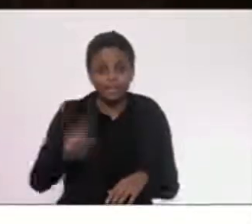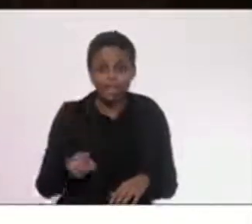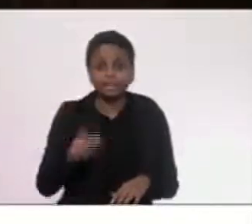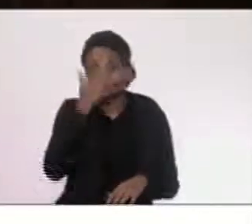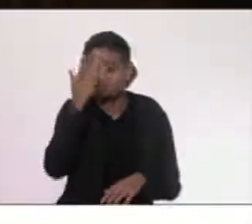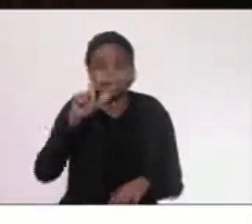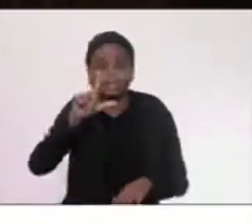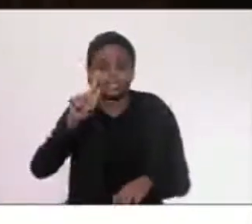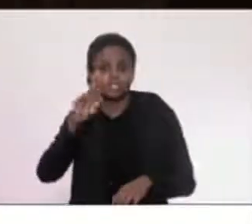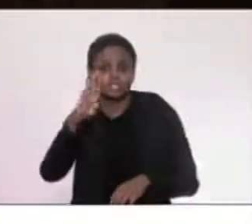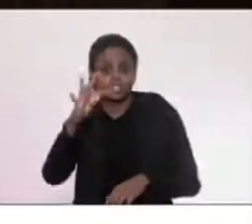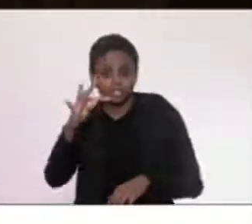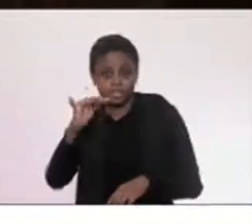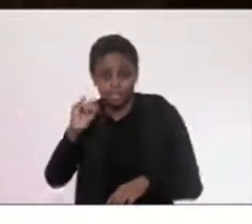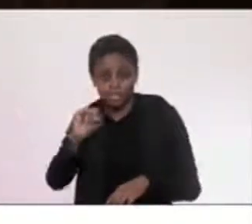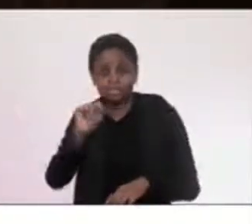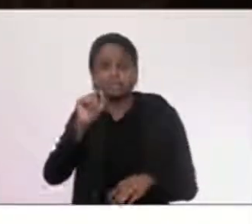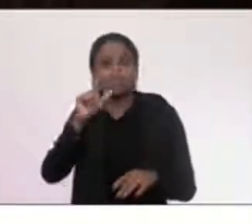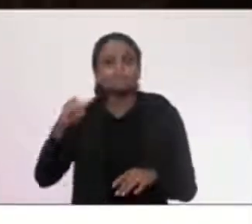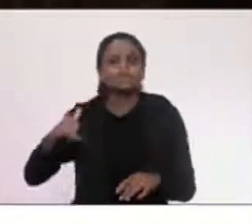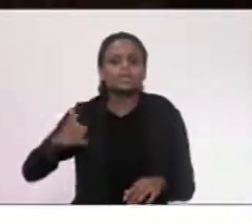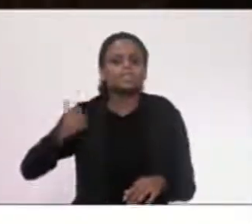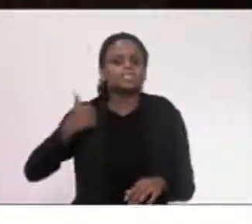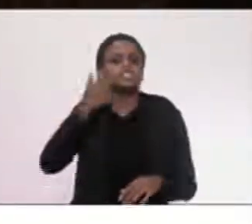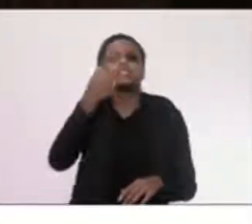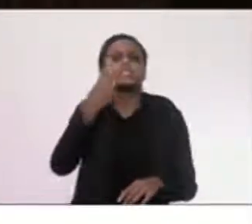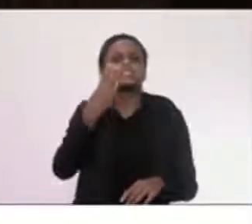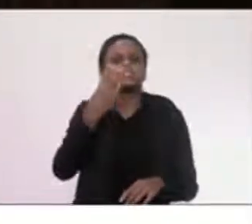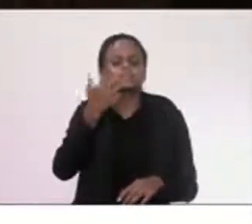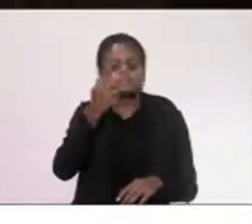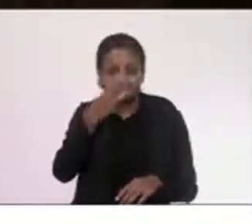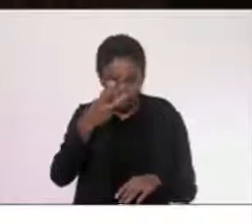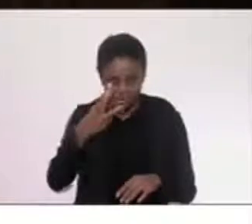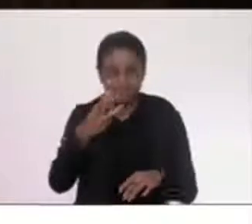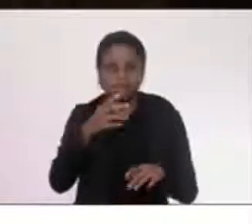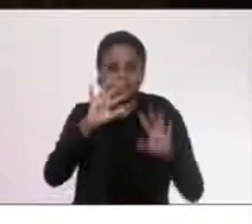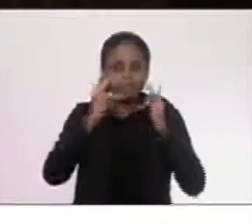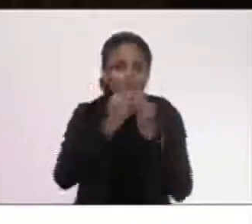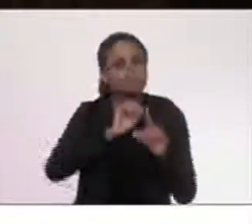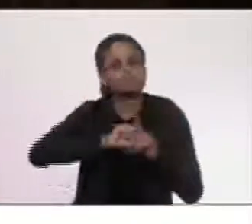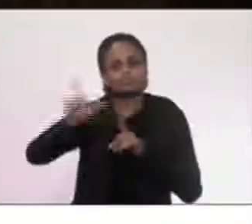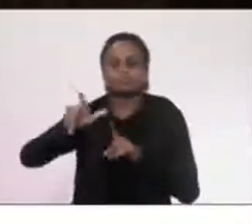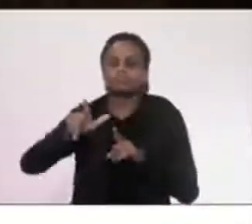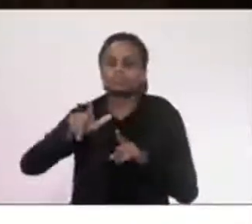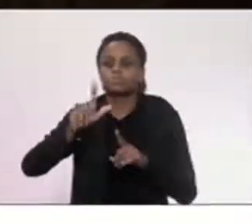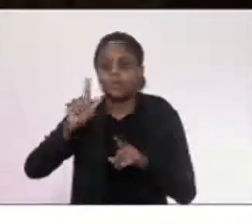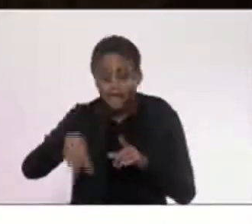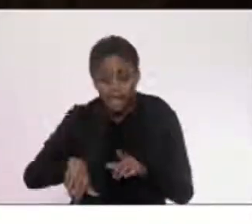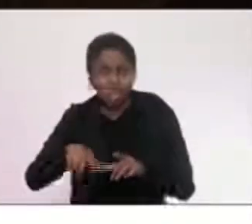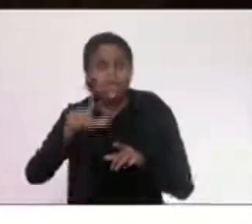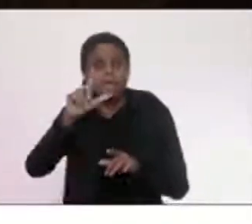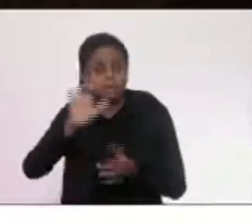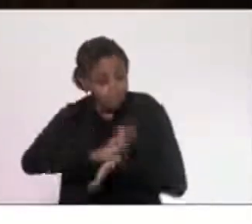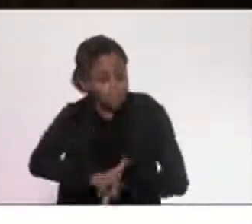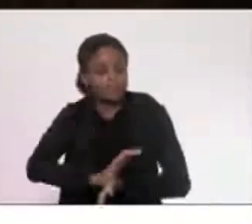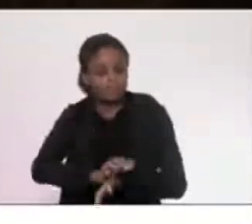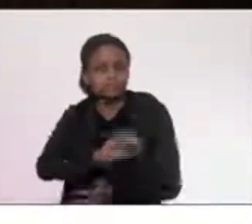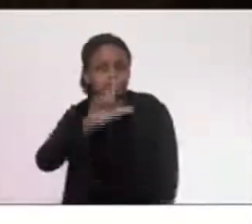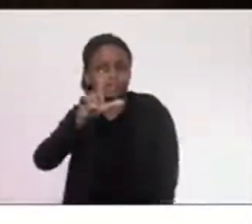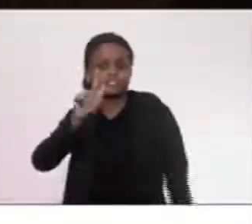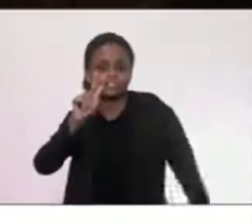casa. Isso é LGBTfobia. Esse coloca travestis e transexuais à margem